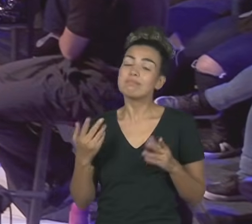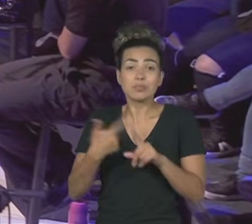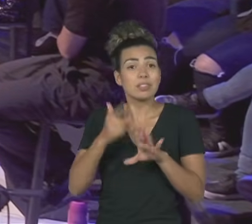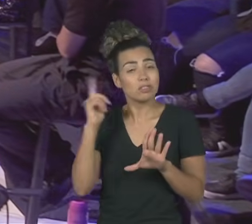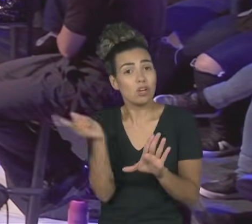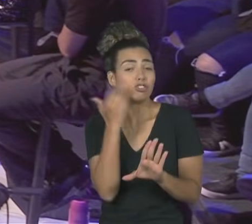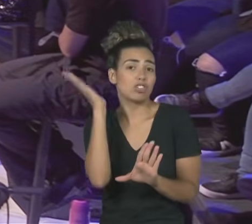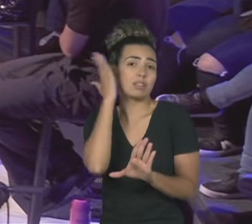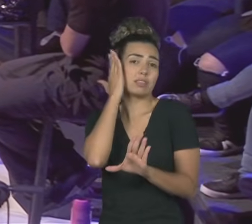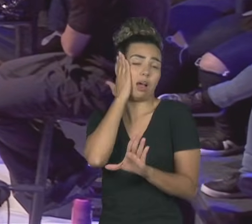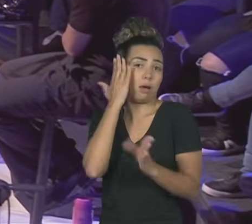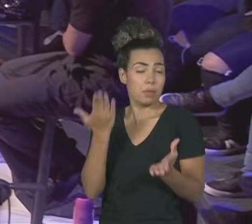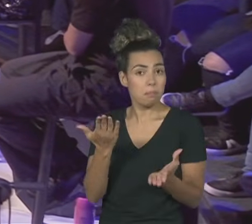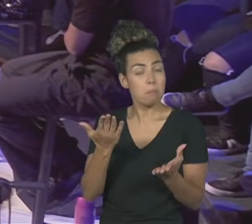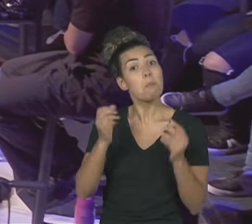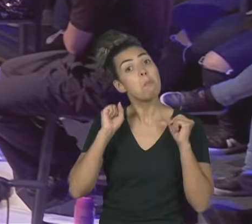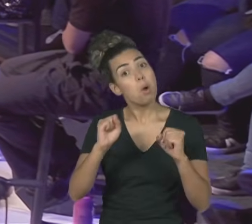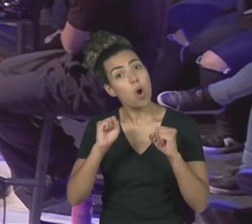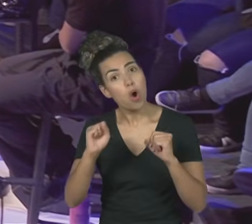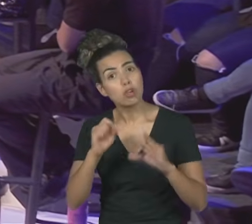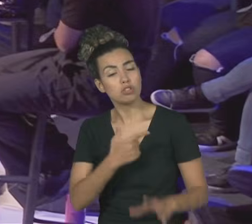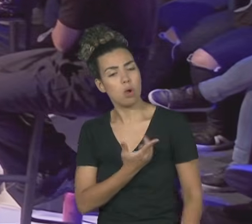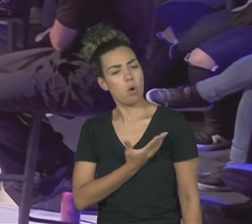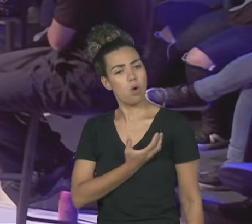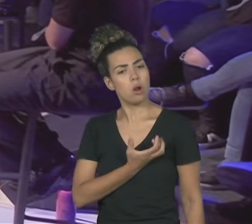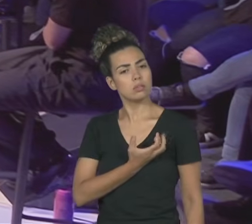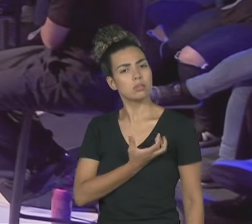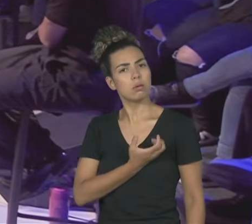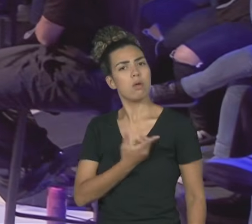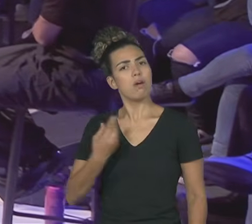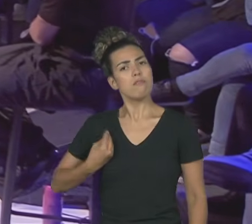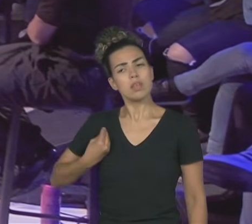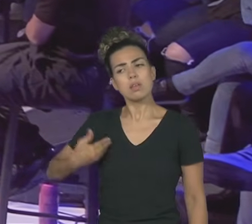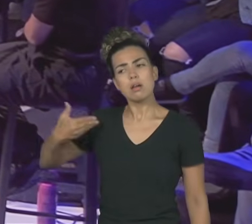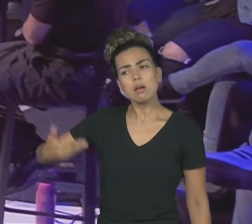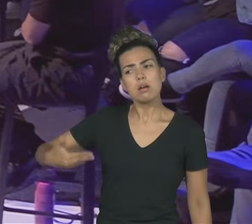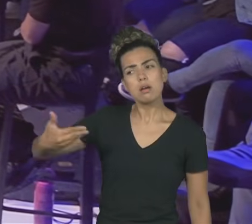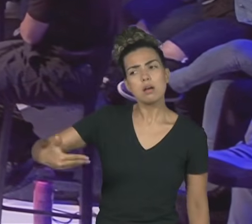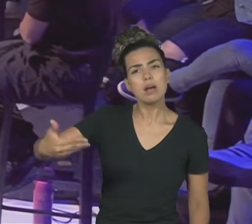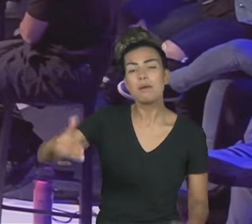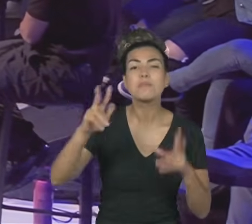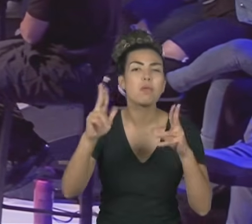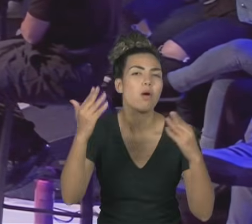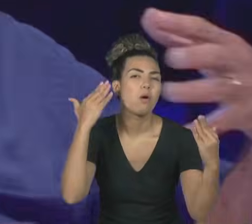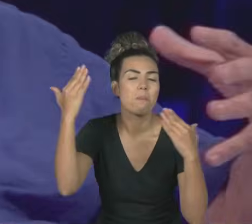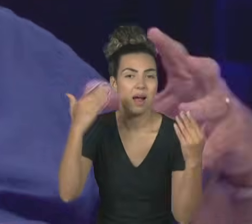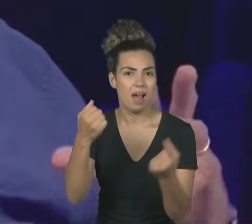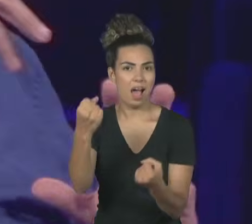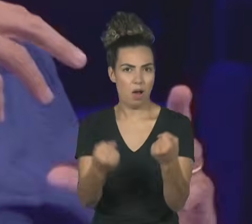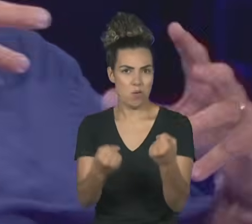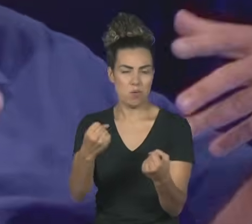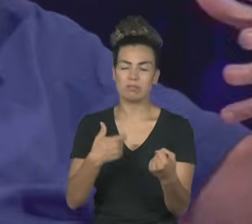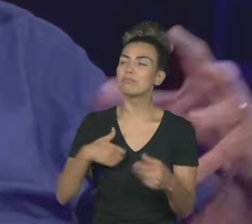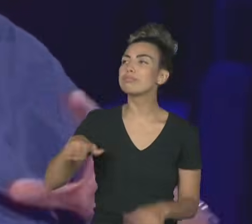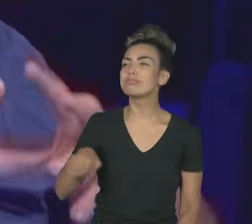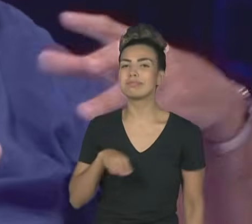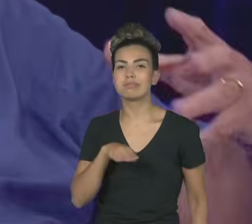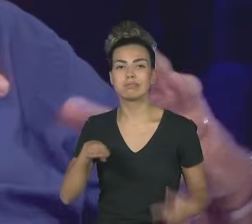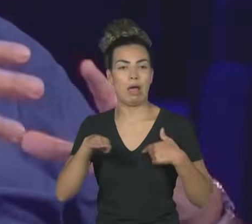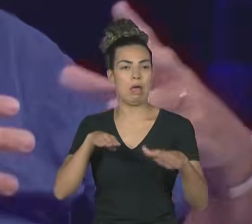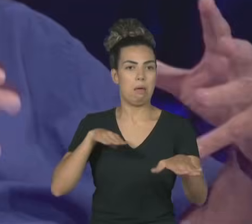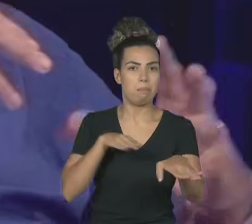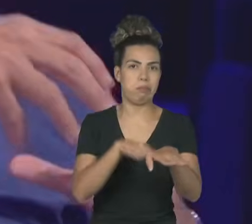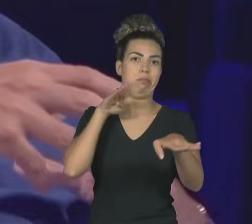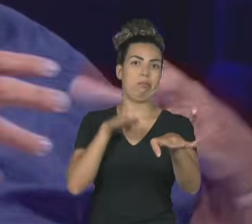Tem corações que vão sendo avariados pela vida. Né? Sabe aquele carro que vai batendo a lataria, daí uma hora